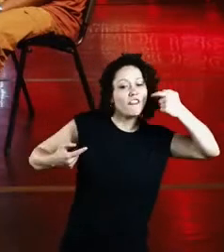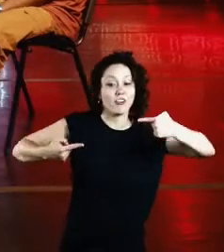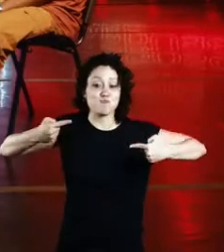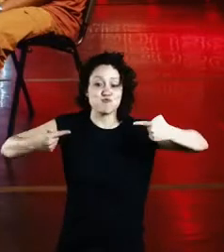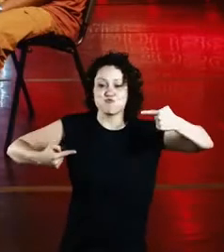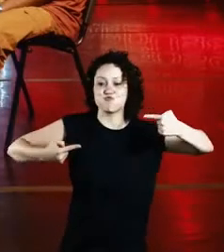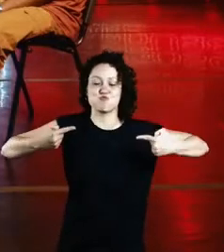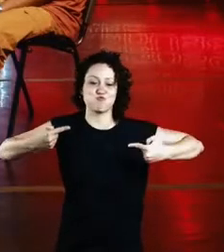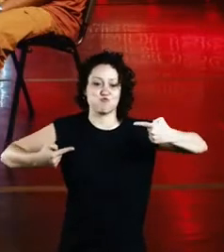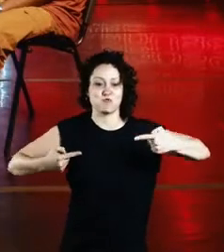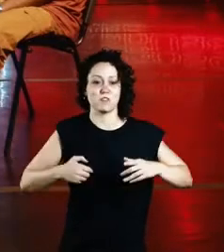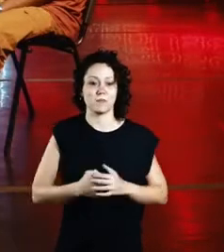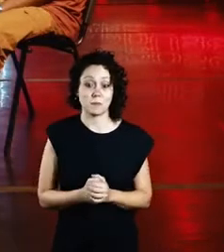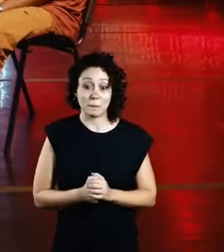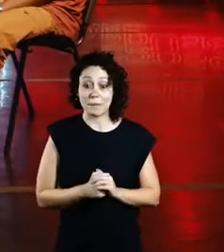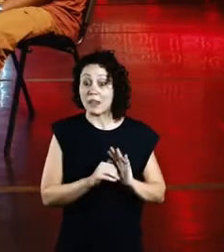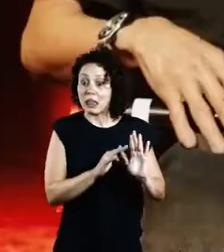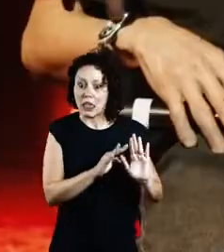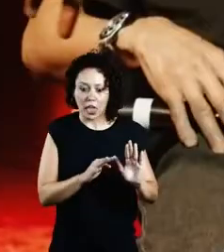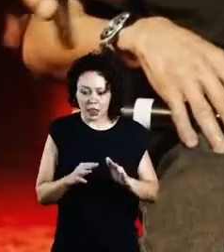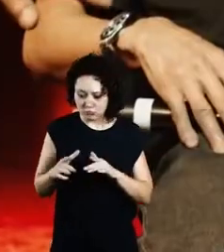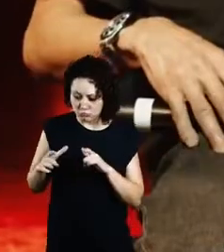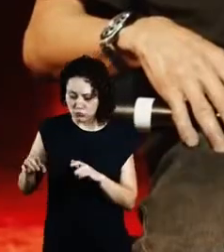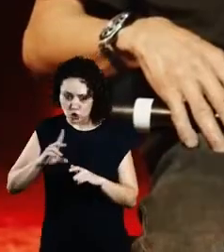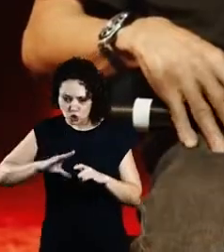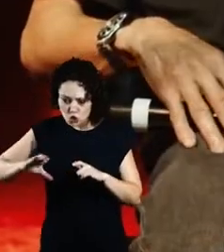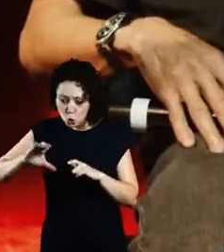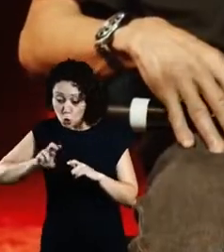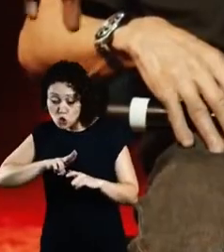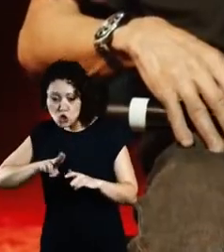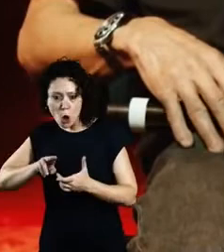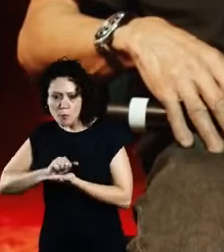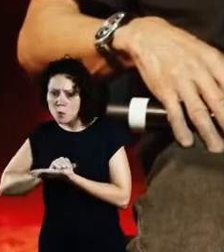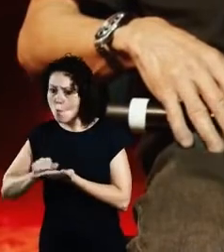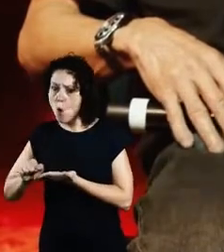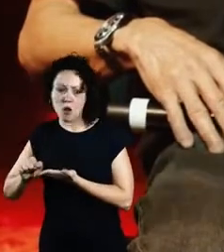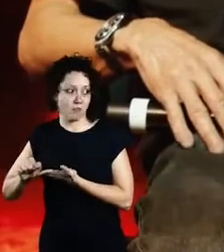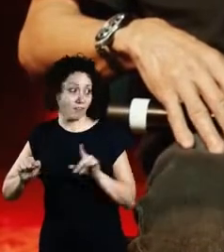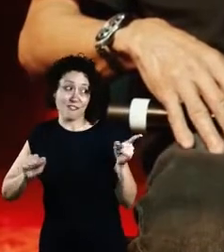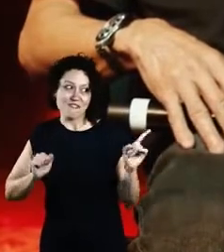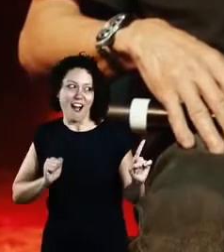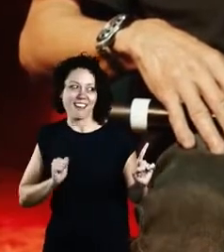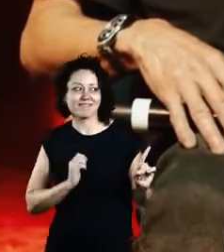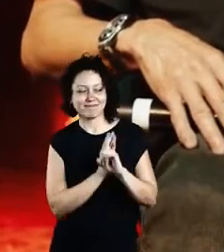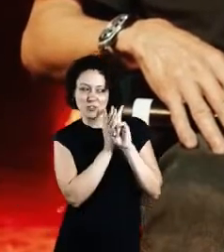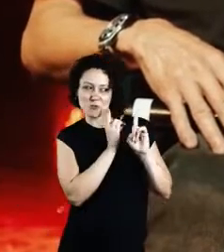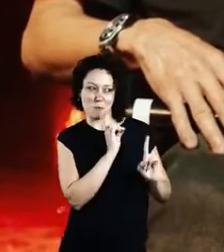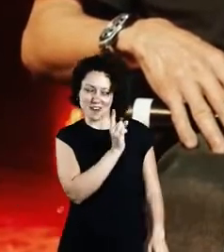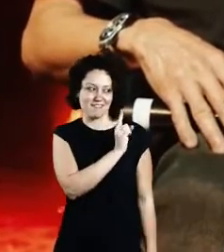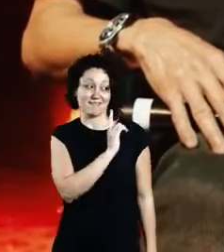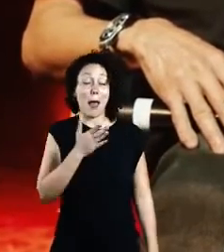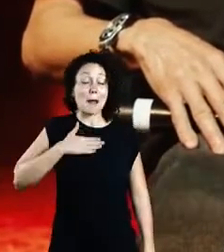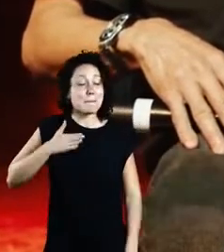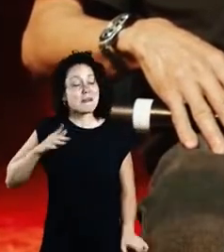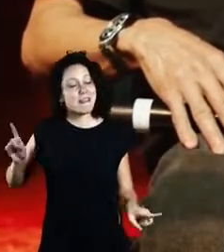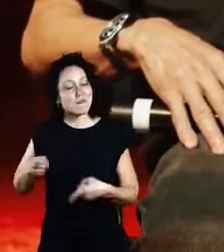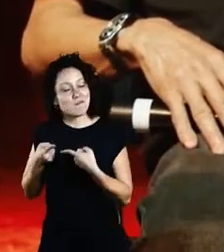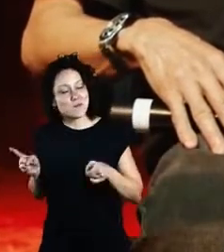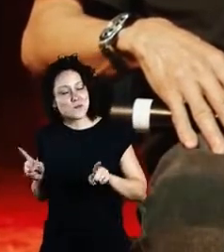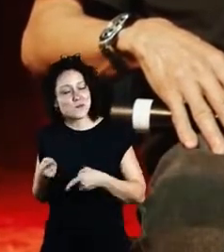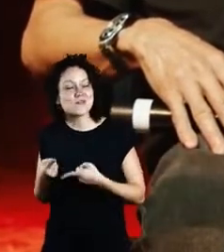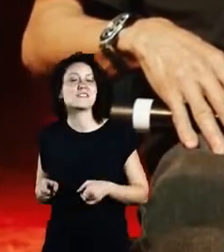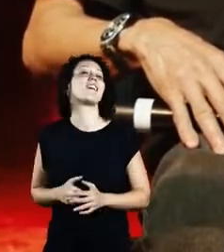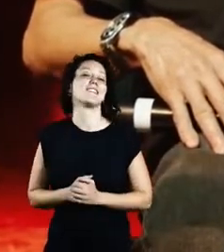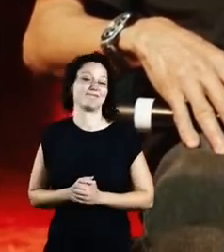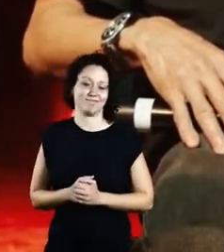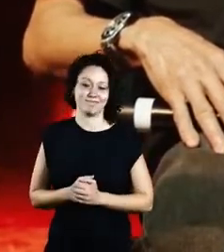certo, riscar o disco para o cara não saber que música que era e não podia achar, só ele que tocava. O Quitão